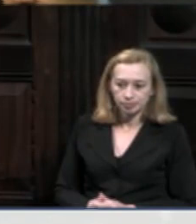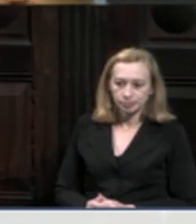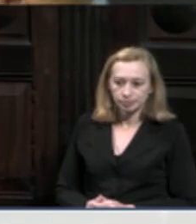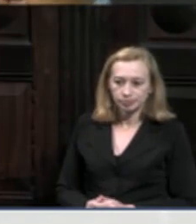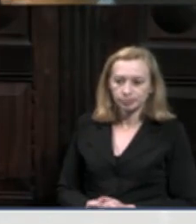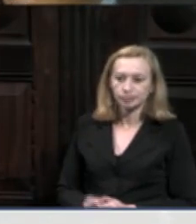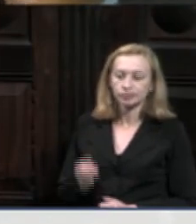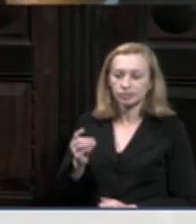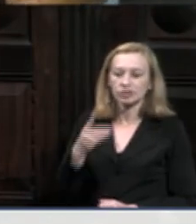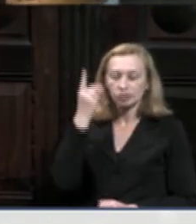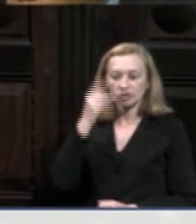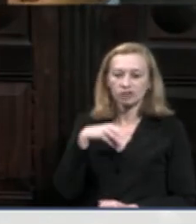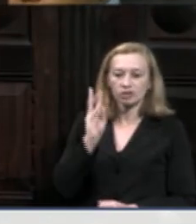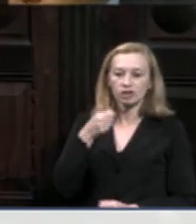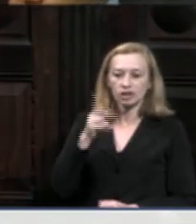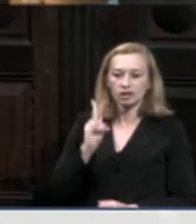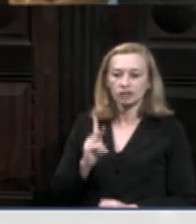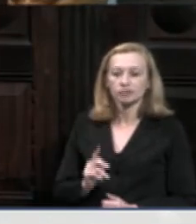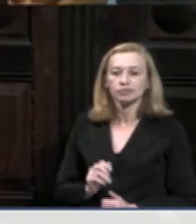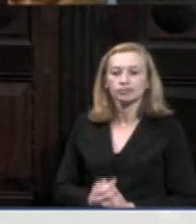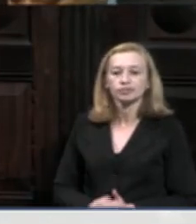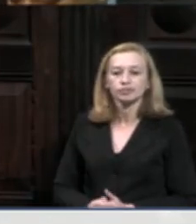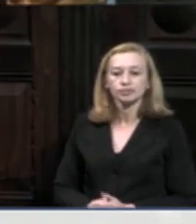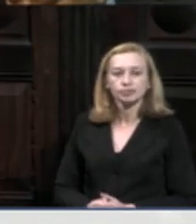deputado Valdeir Carneiro.